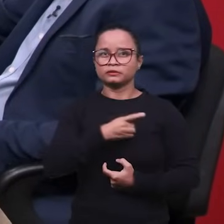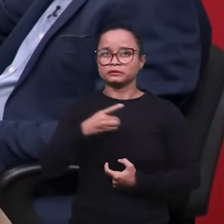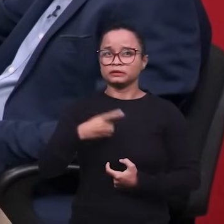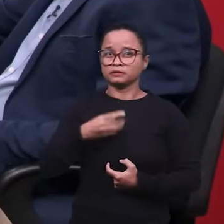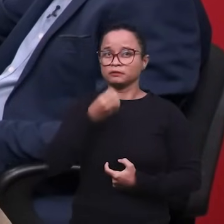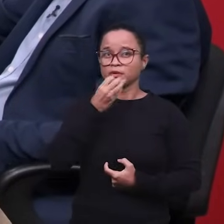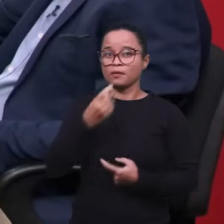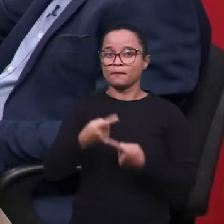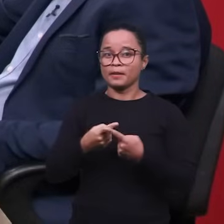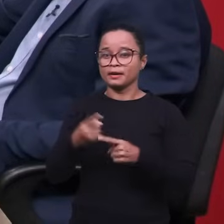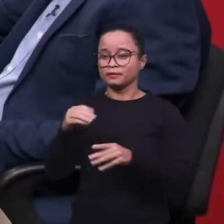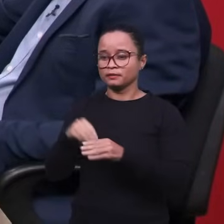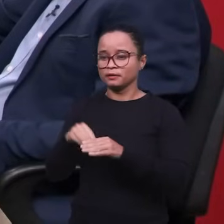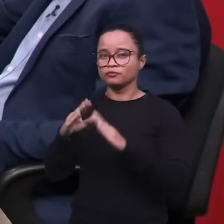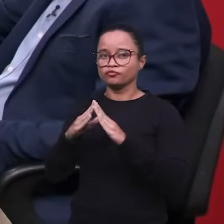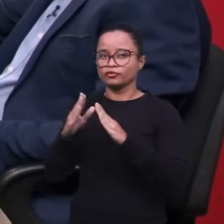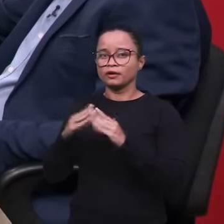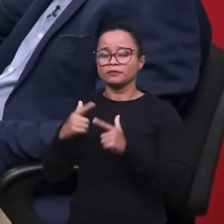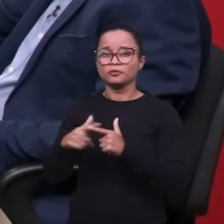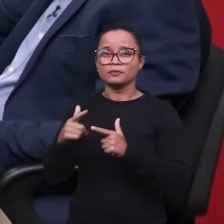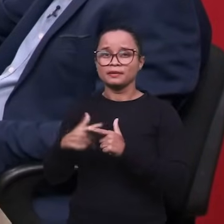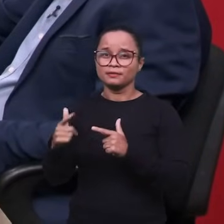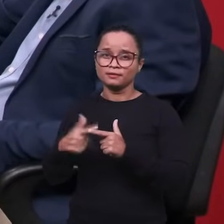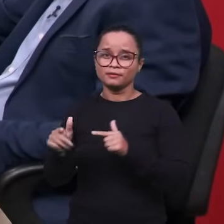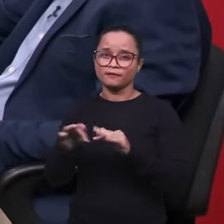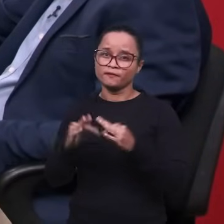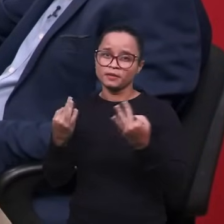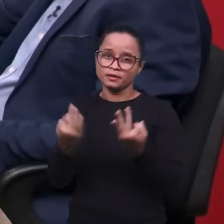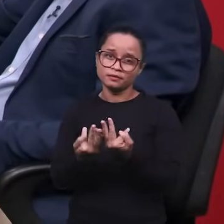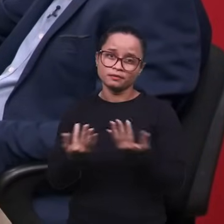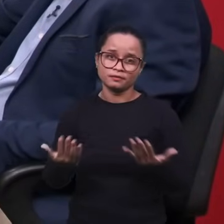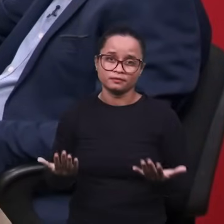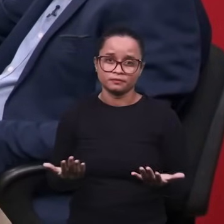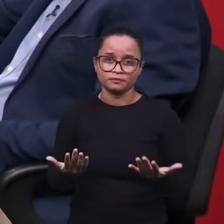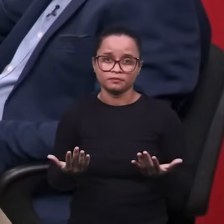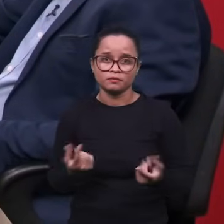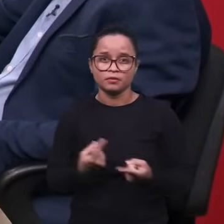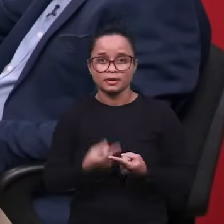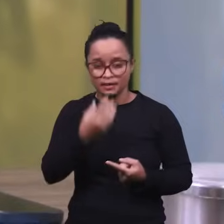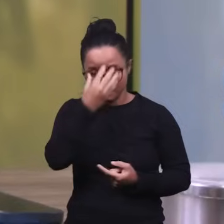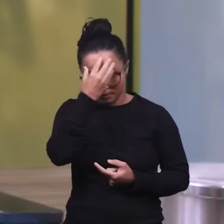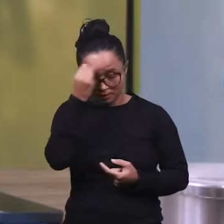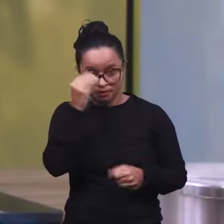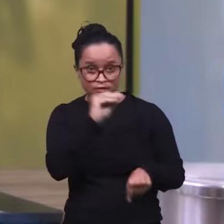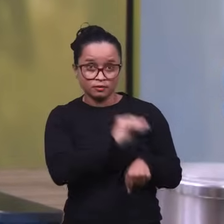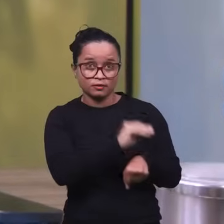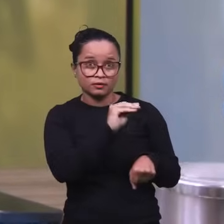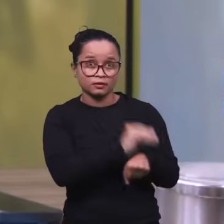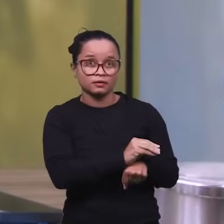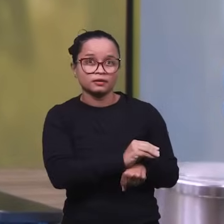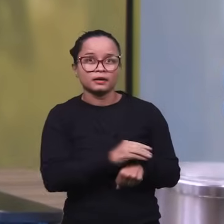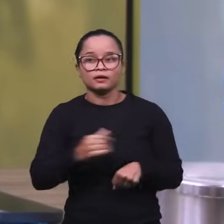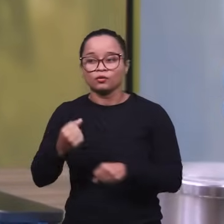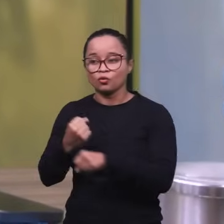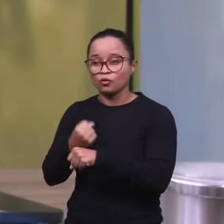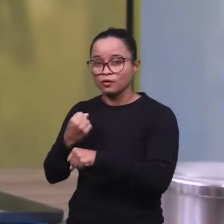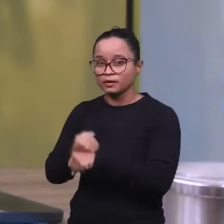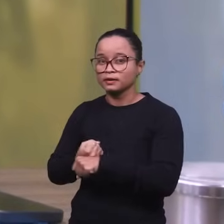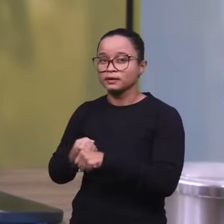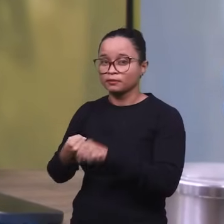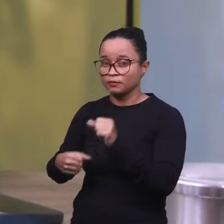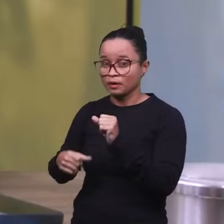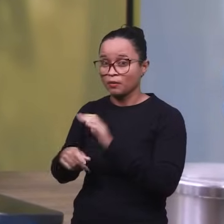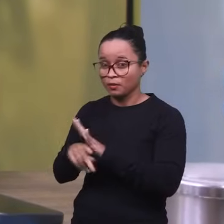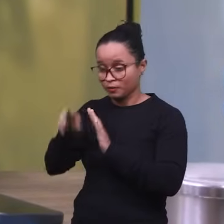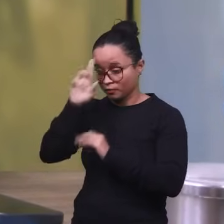excelente diácono, mas está com um problema terrível dentro de casa. Porque ele esquece de cuidar, do mesmo que ele cuida da obra, ele tem que